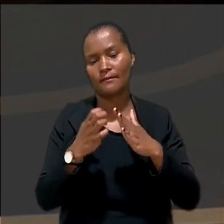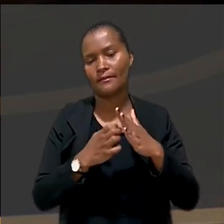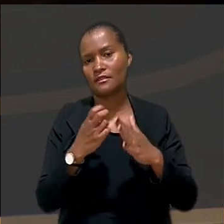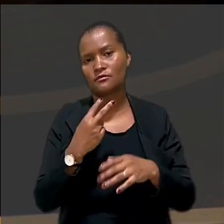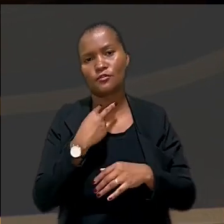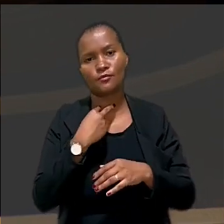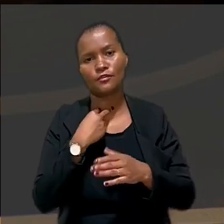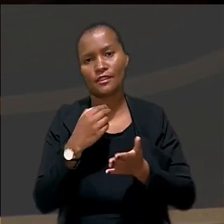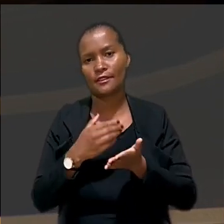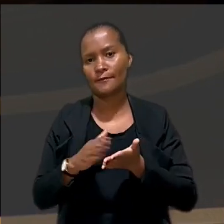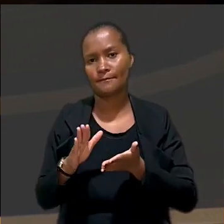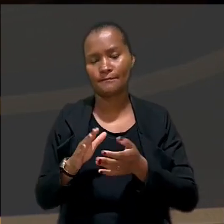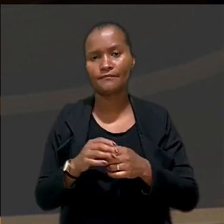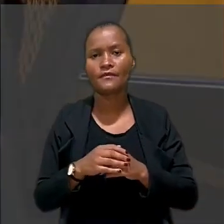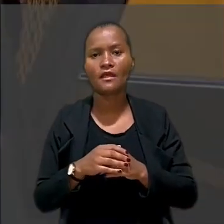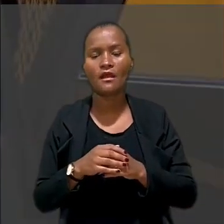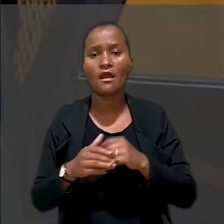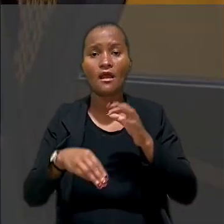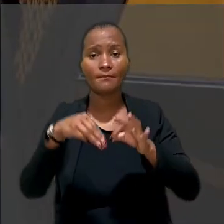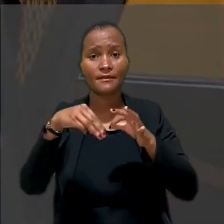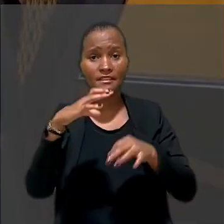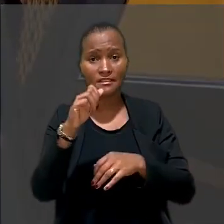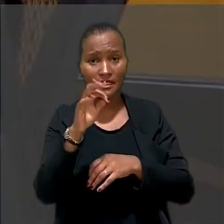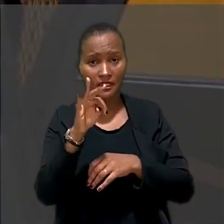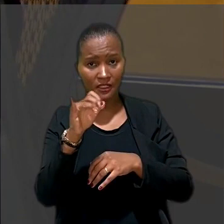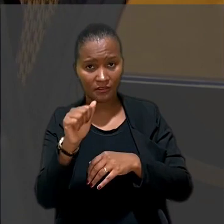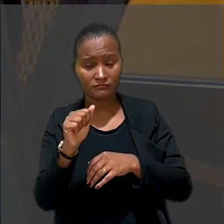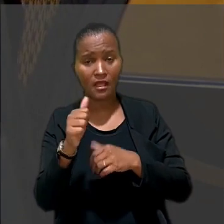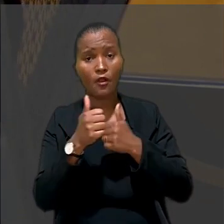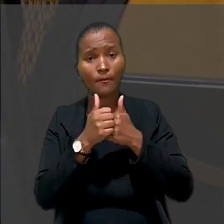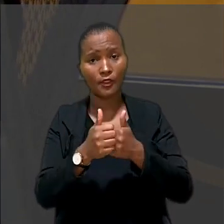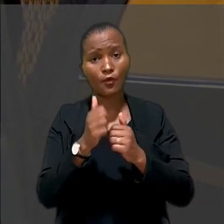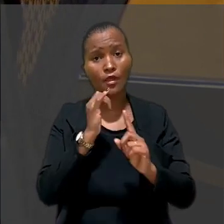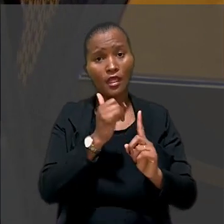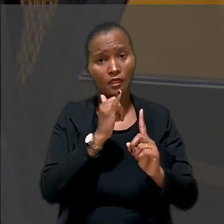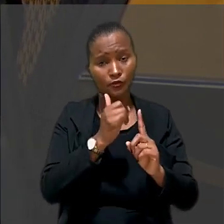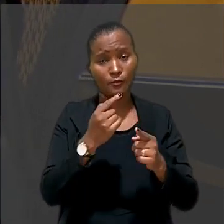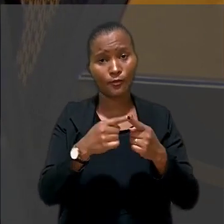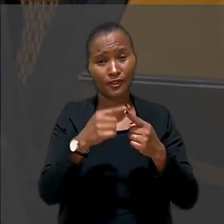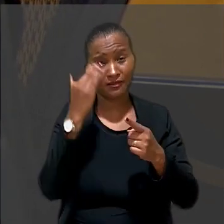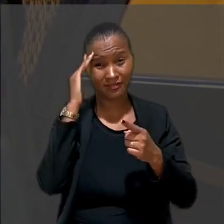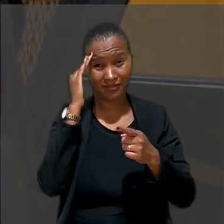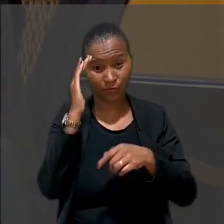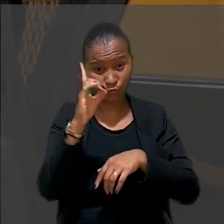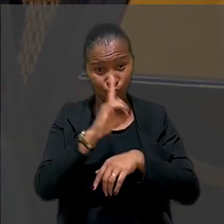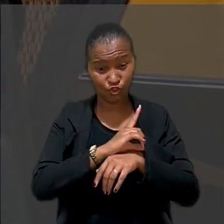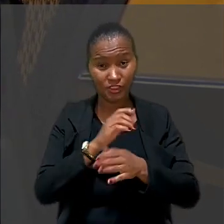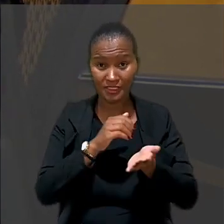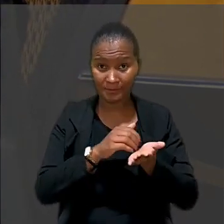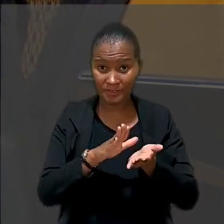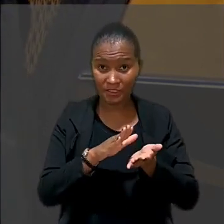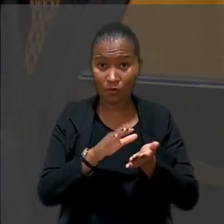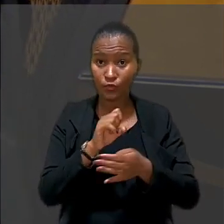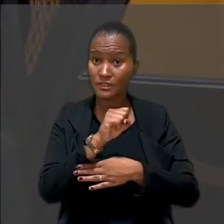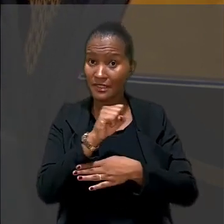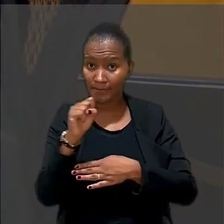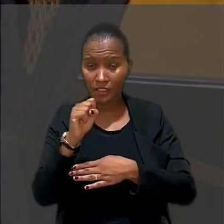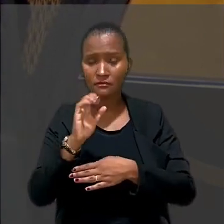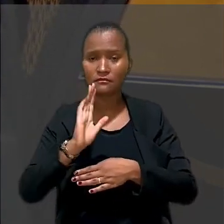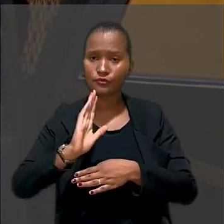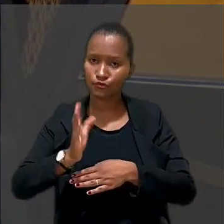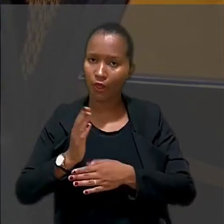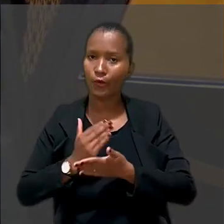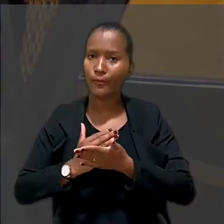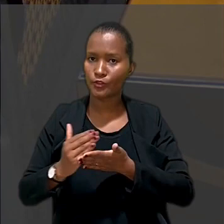da empresa que não poderia dispensar. A ministra Cátia Arruda acompanhou o relator por entender que, na data da dispensa, o